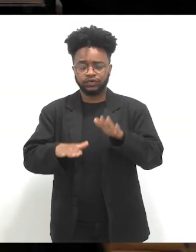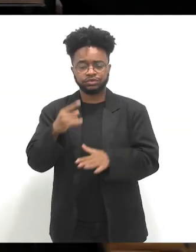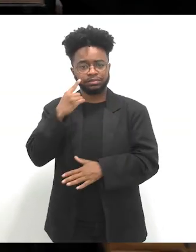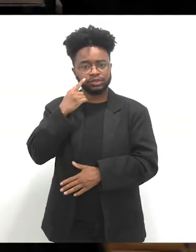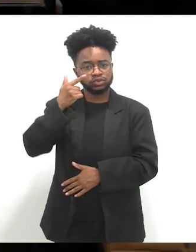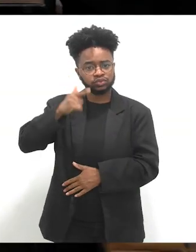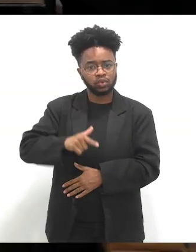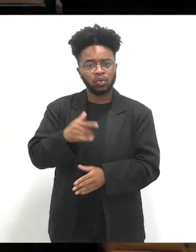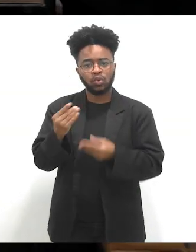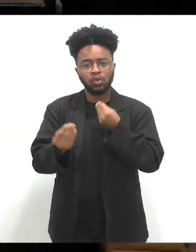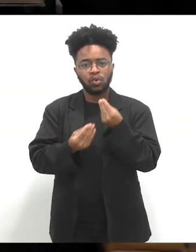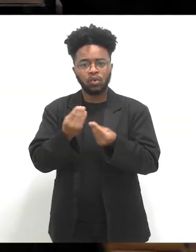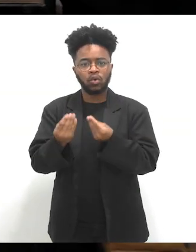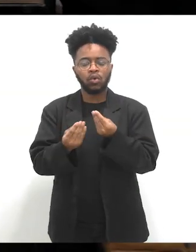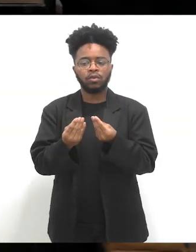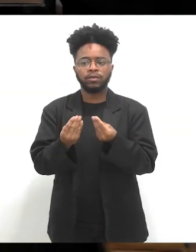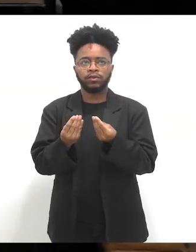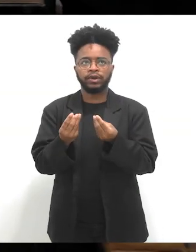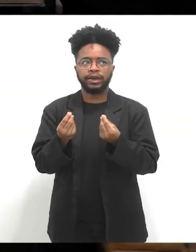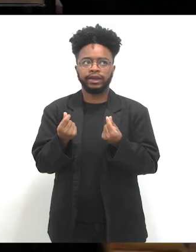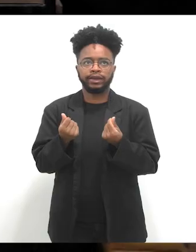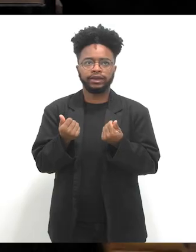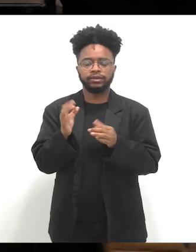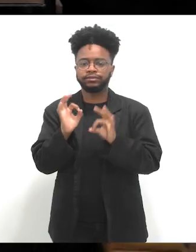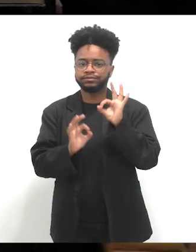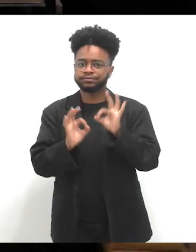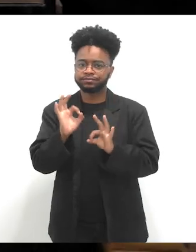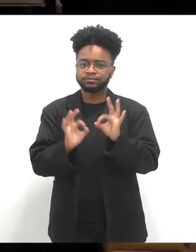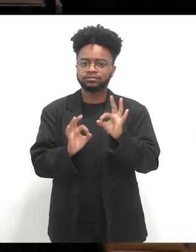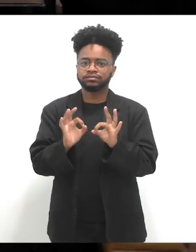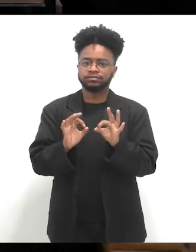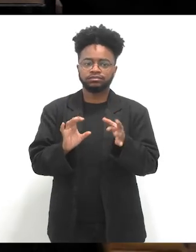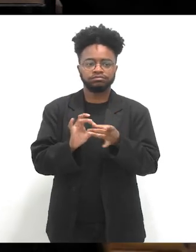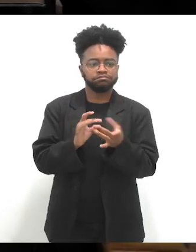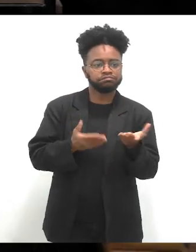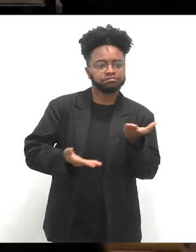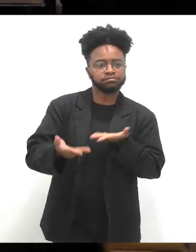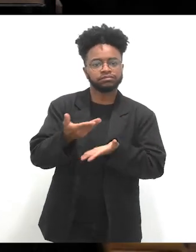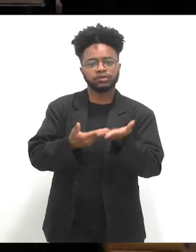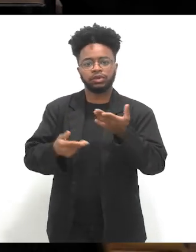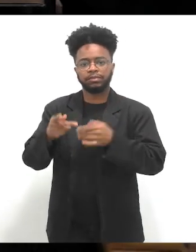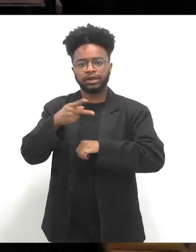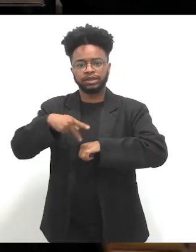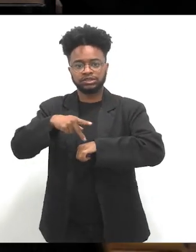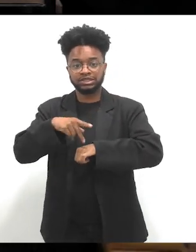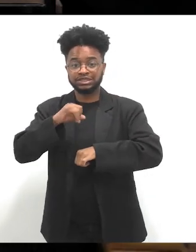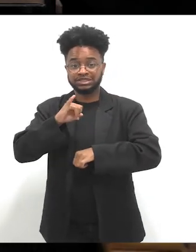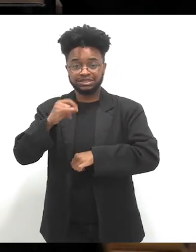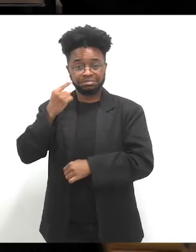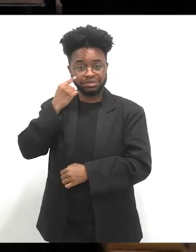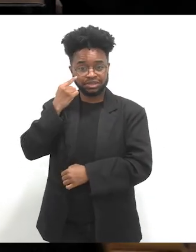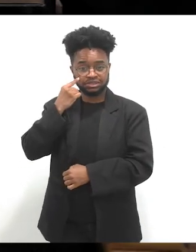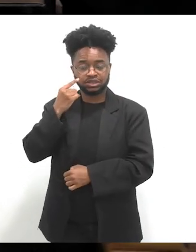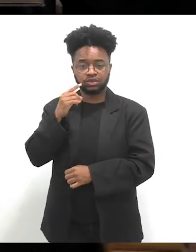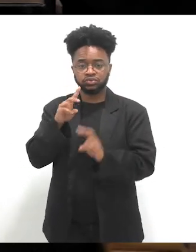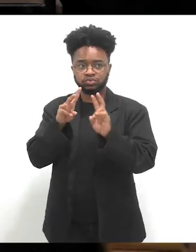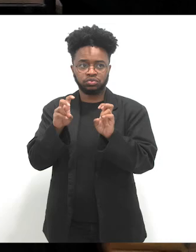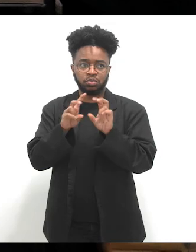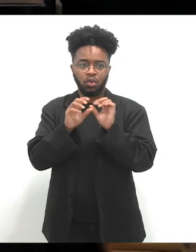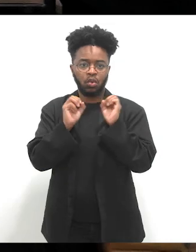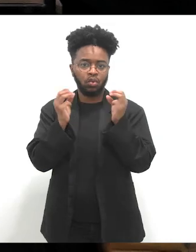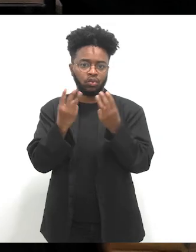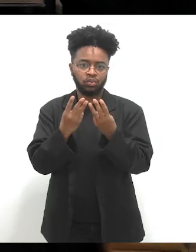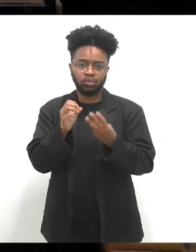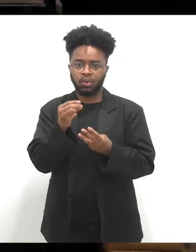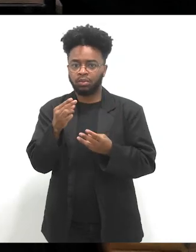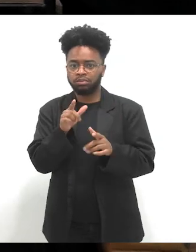talvez, repensar um pouco como isso poderia ser organizado entre os países. E aí, se a gente pensar na esteira da ONU, ou se